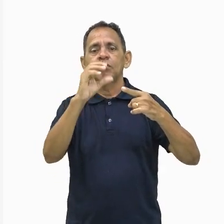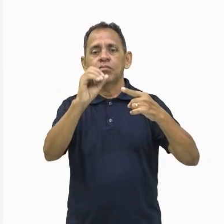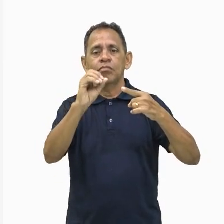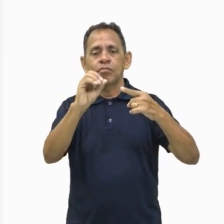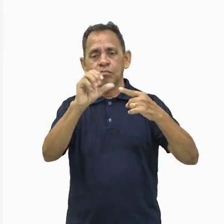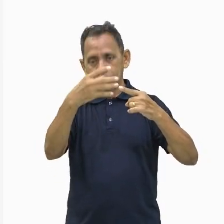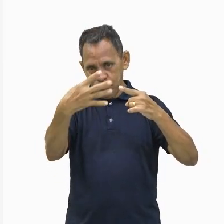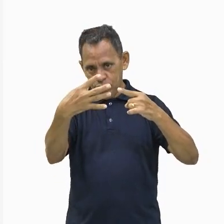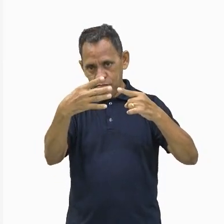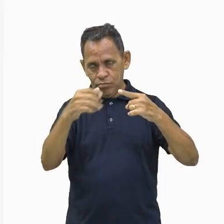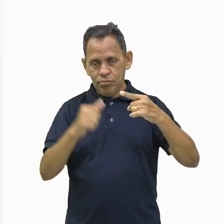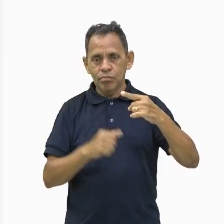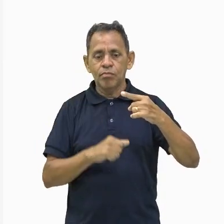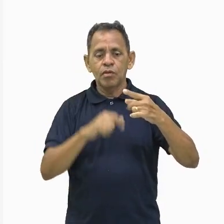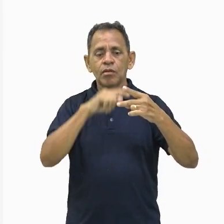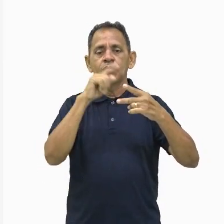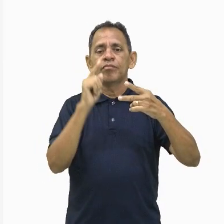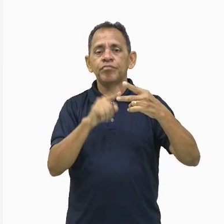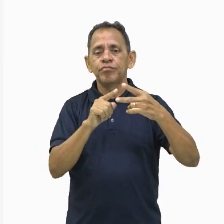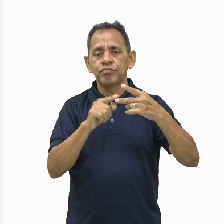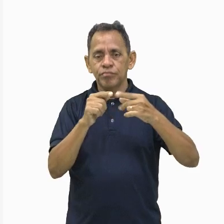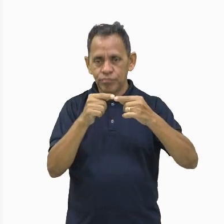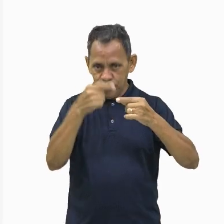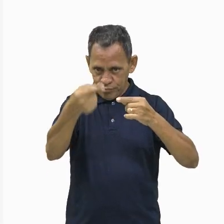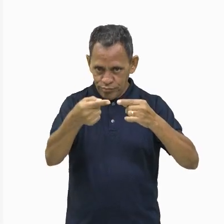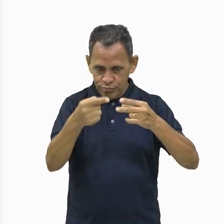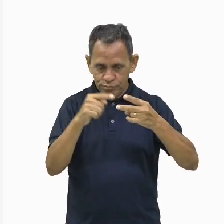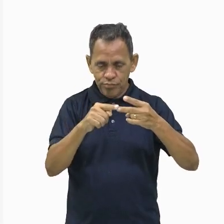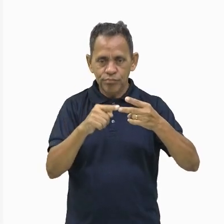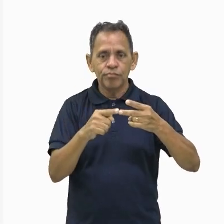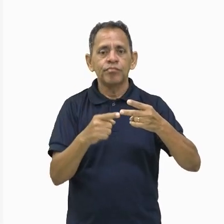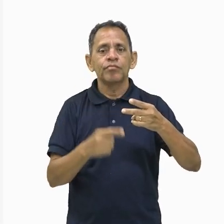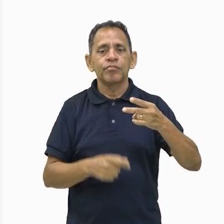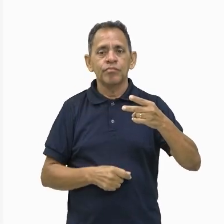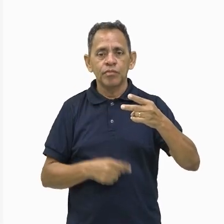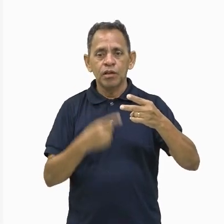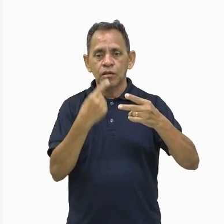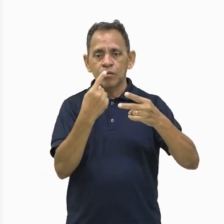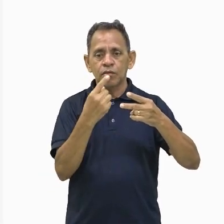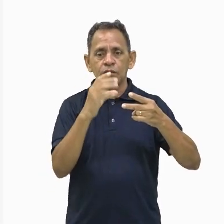1,04. E quanto é o fator de desconto? Aquele, o fator de desconto,